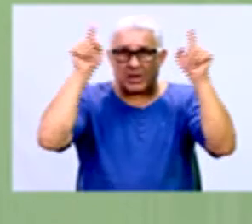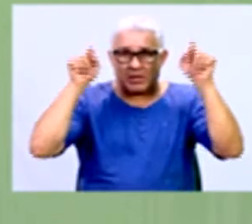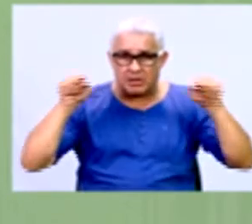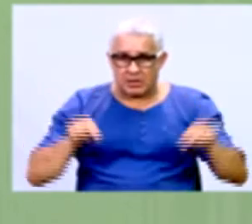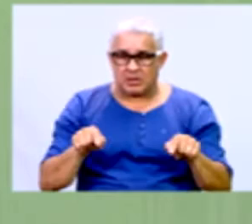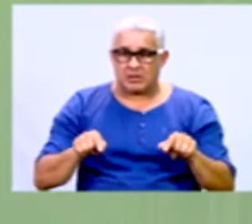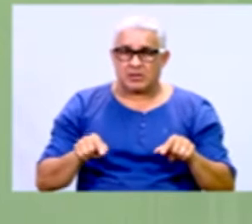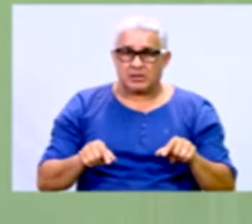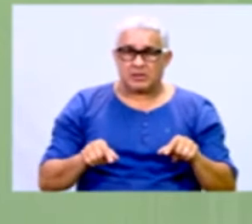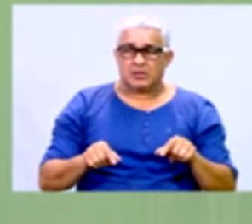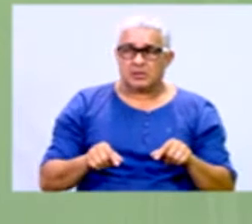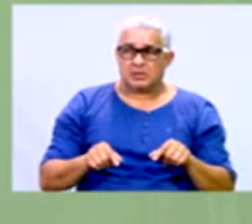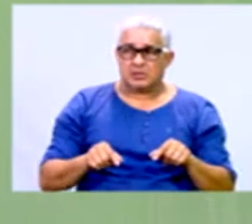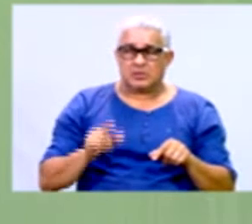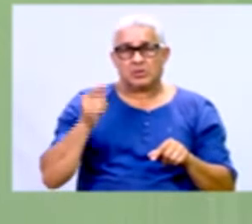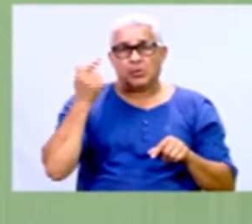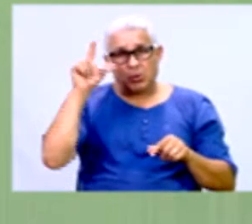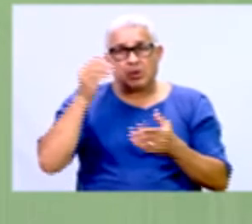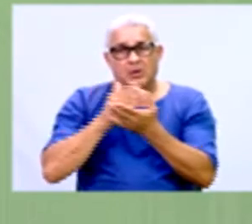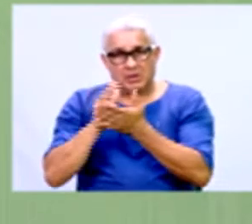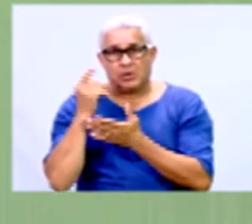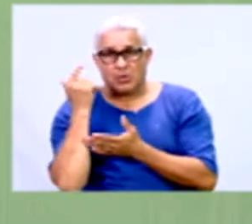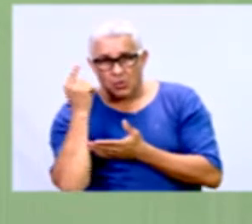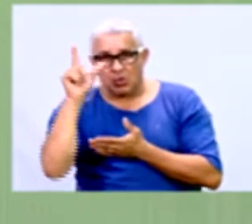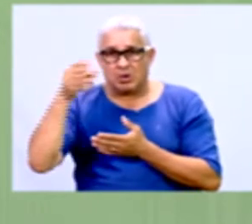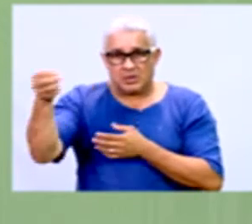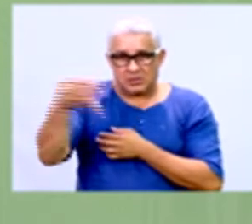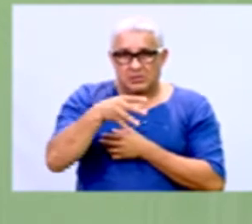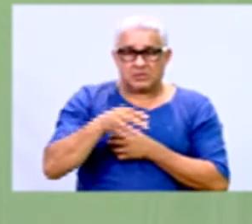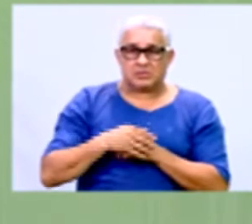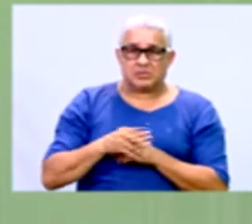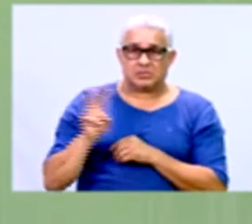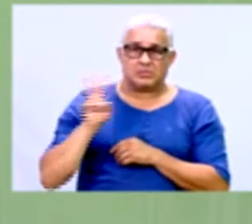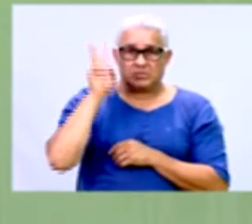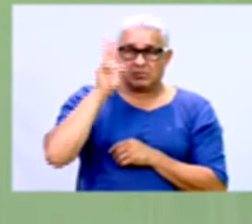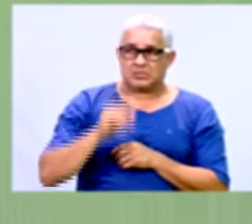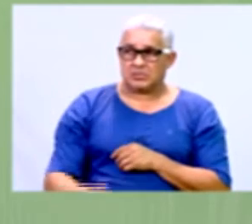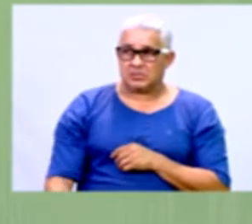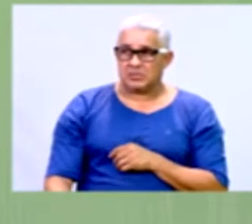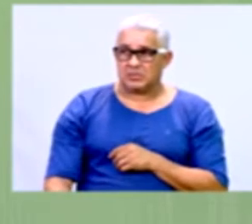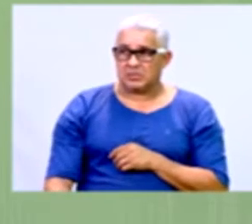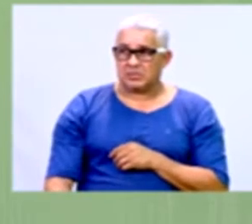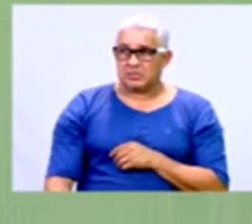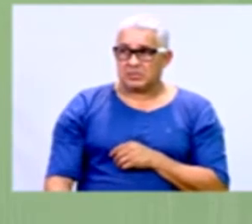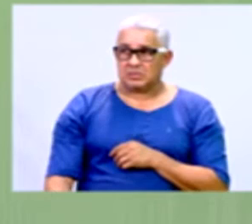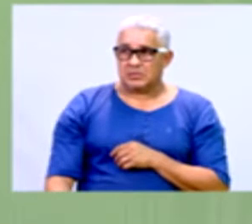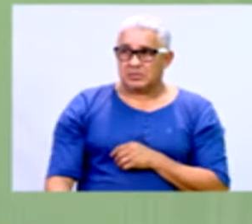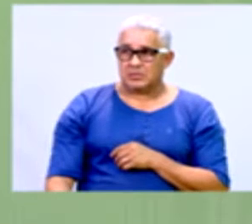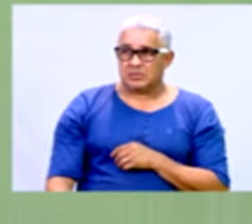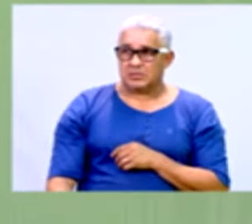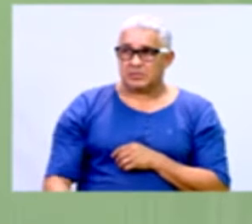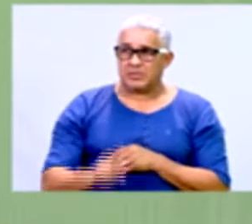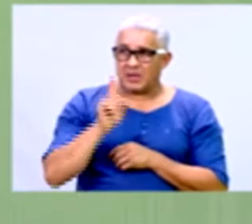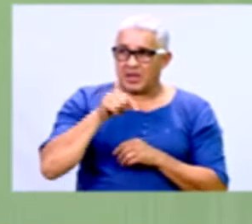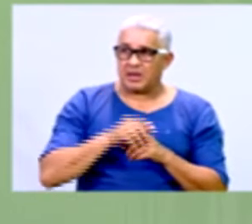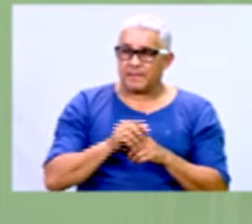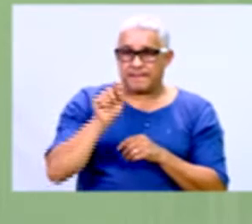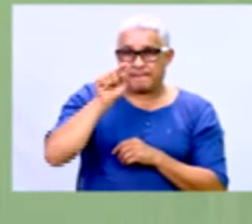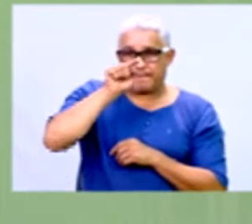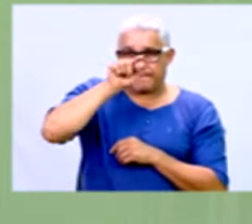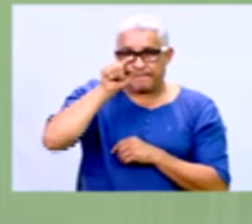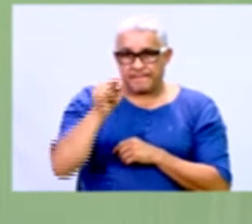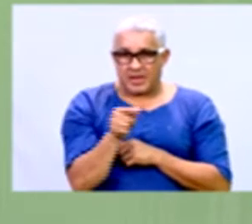valor, e em determinado ponto inicia uma chave e valor? É esse caractere aqui, a vírgula, né? Então a vírgula